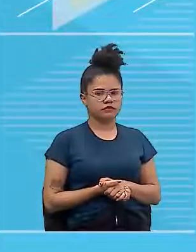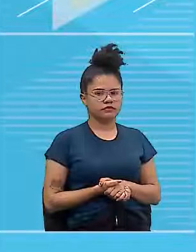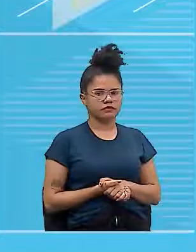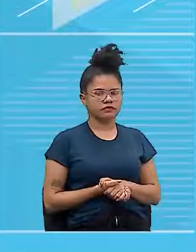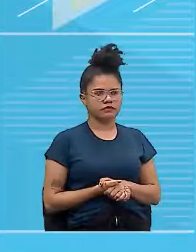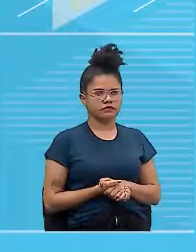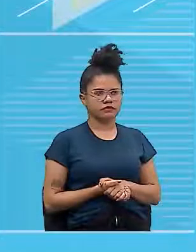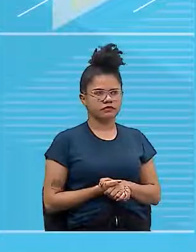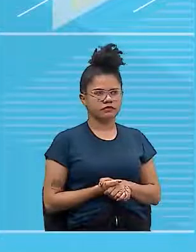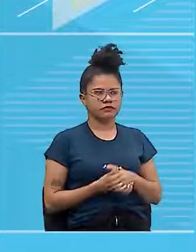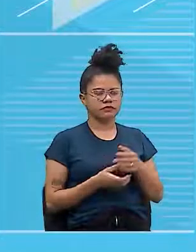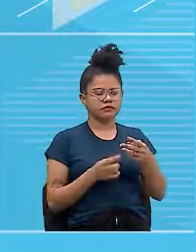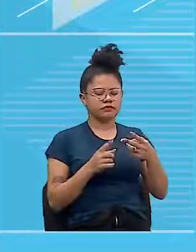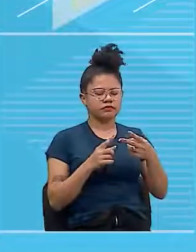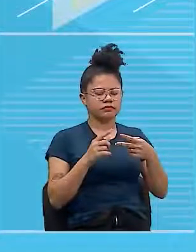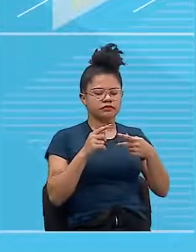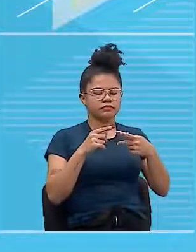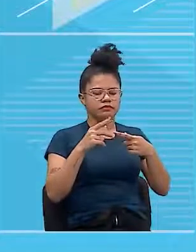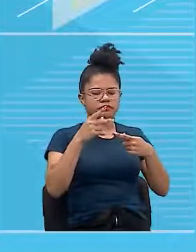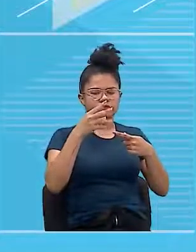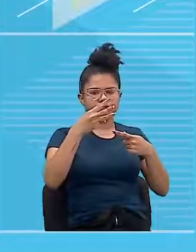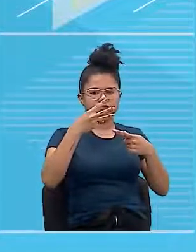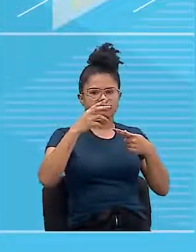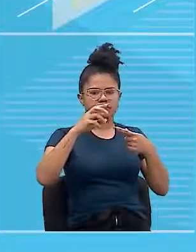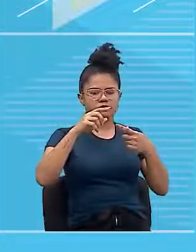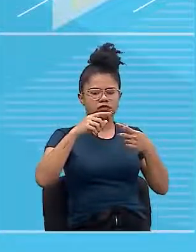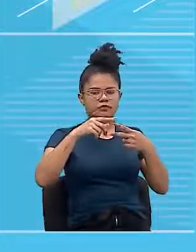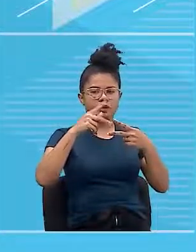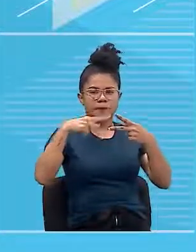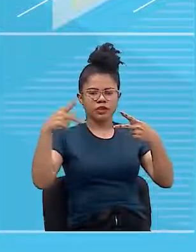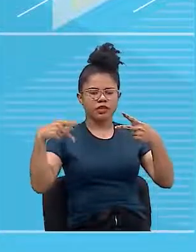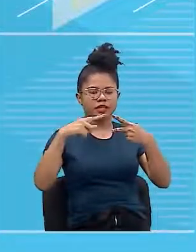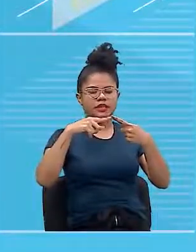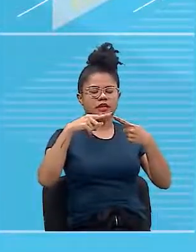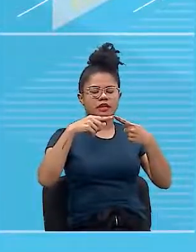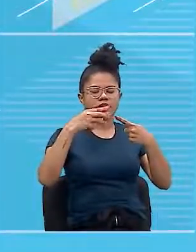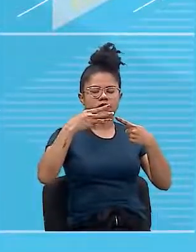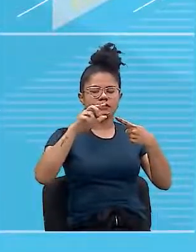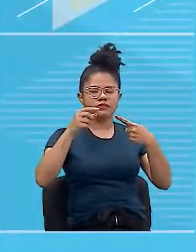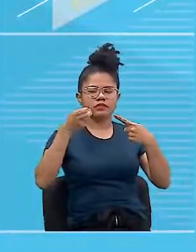proteína 13,5 de lipídio e 29,5